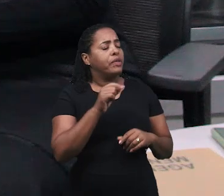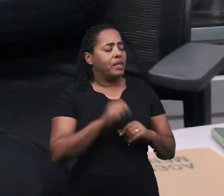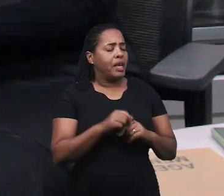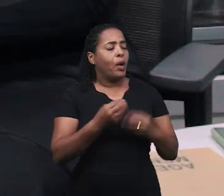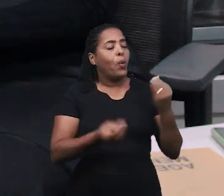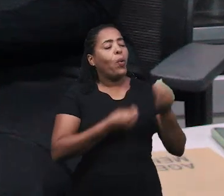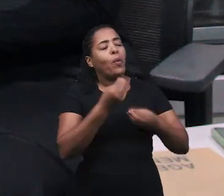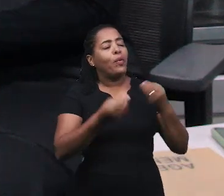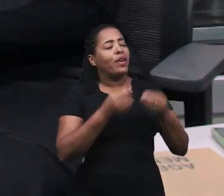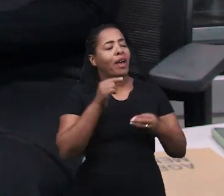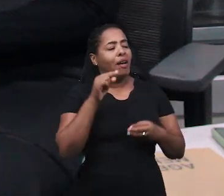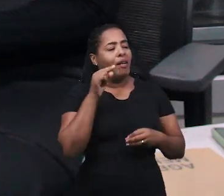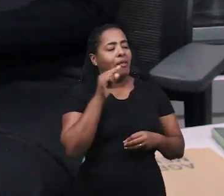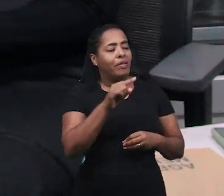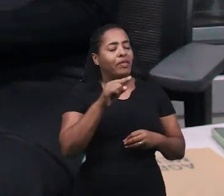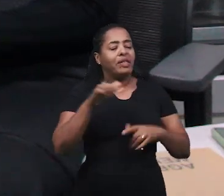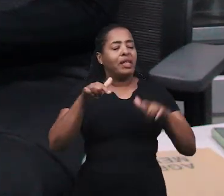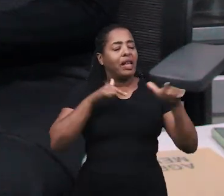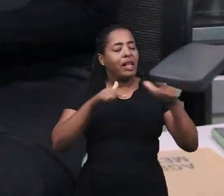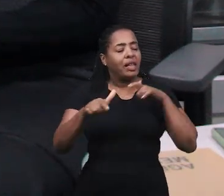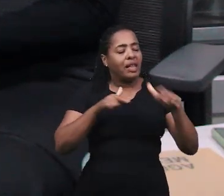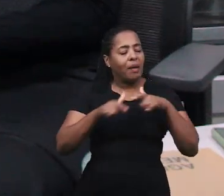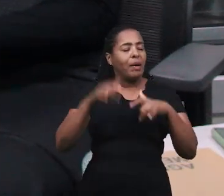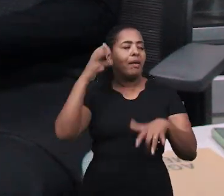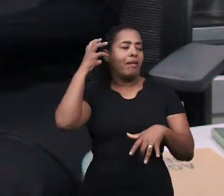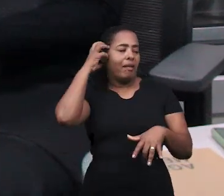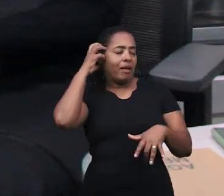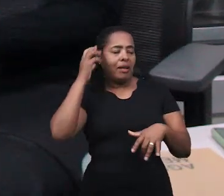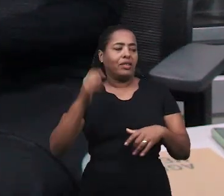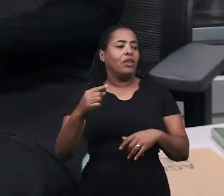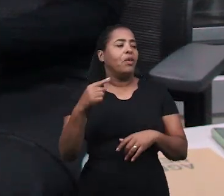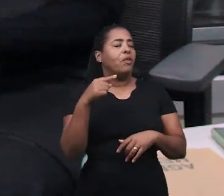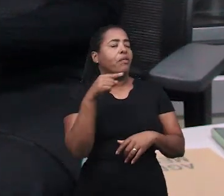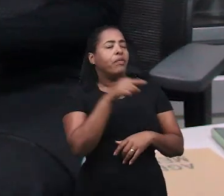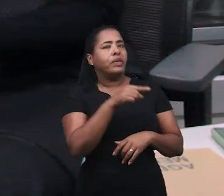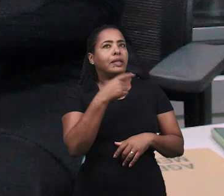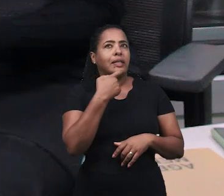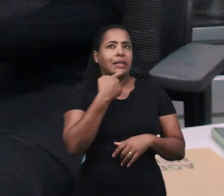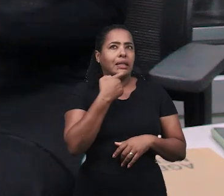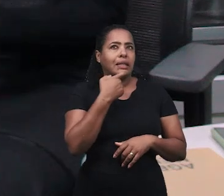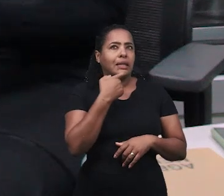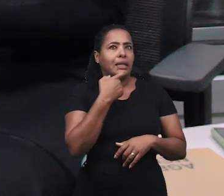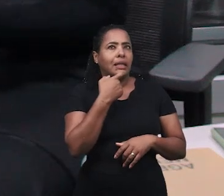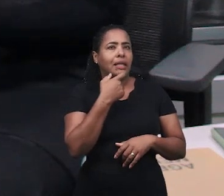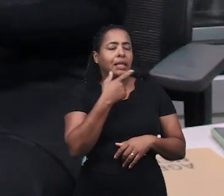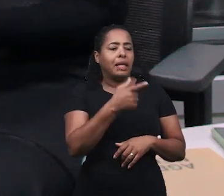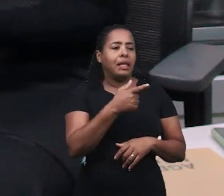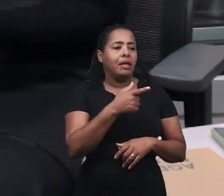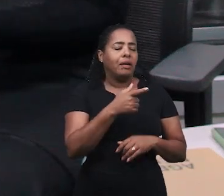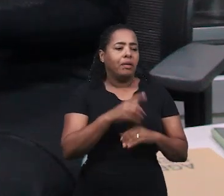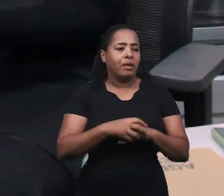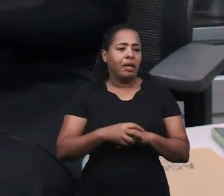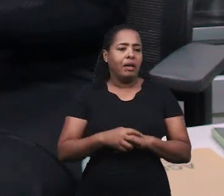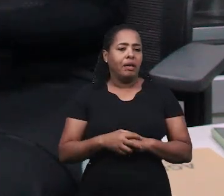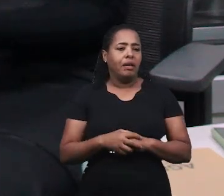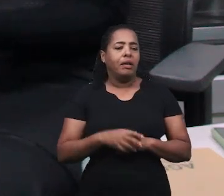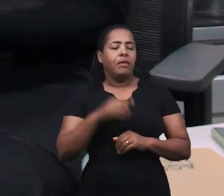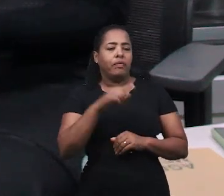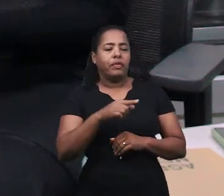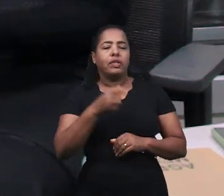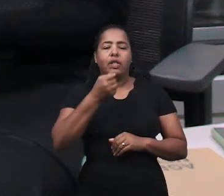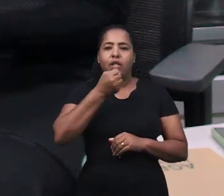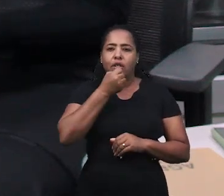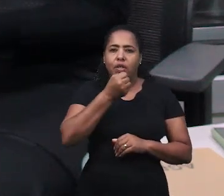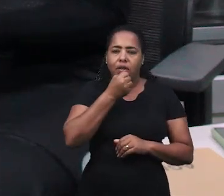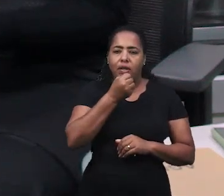que está na rádio hoje, o que é trabalhar em rádio, né? O que você, como comunicóloga,